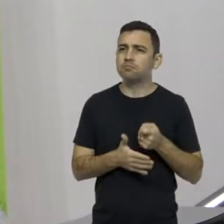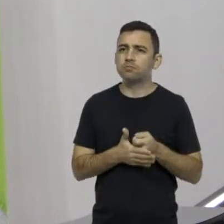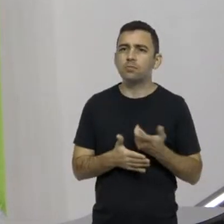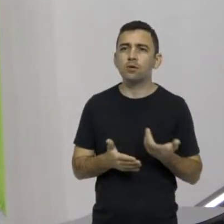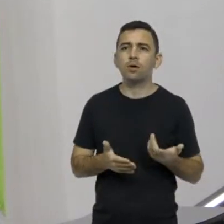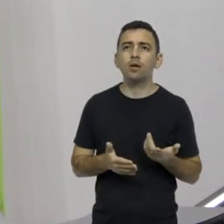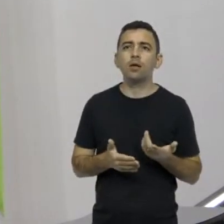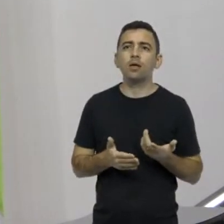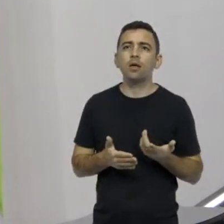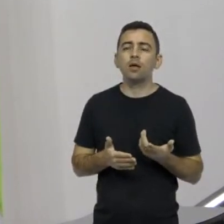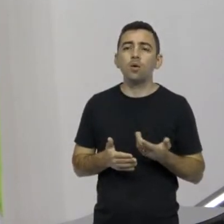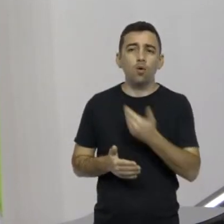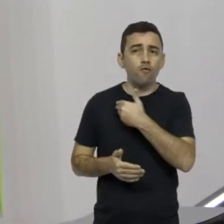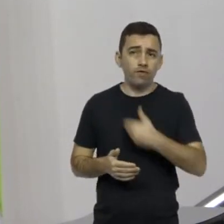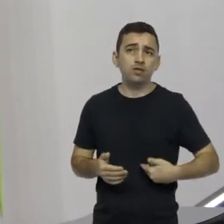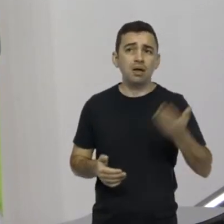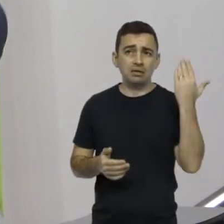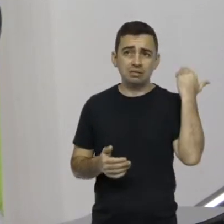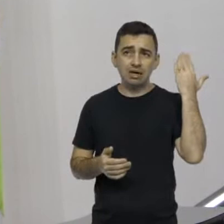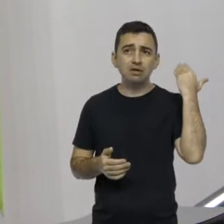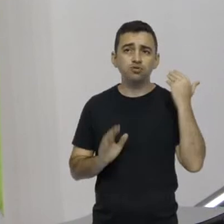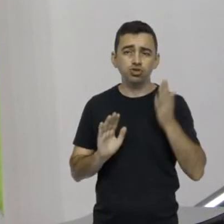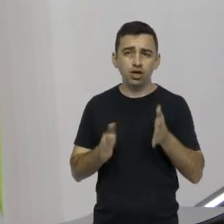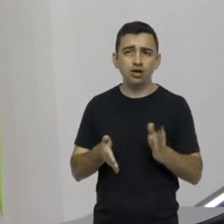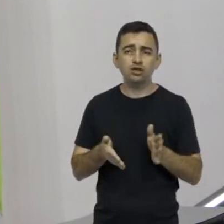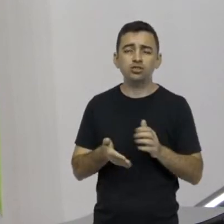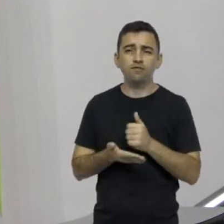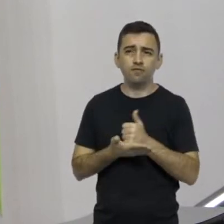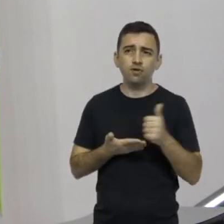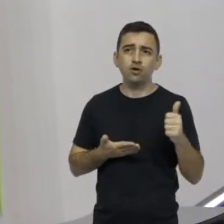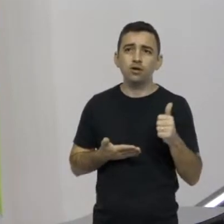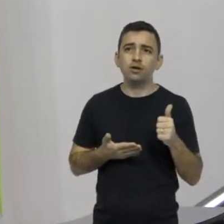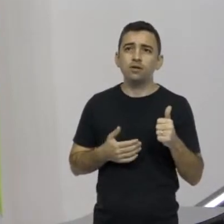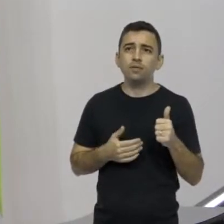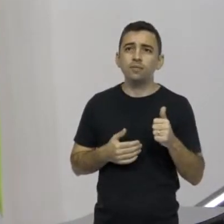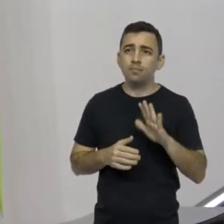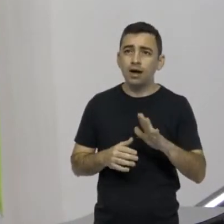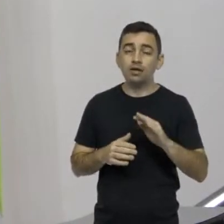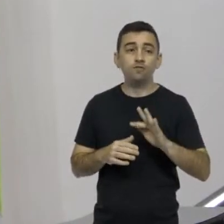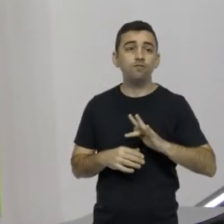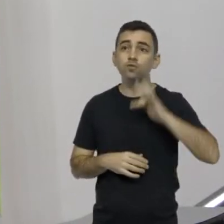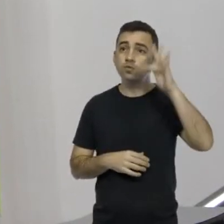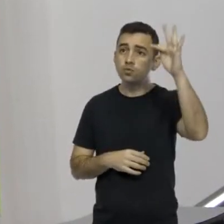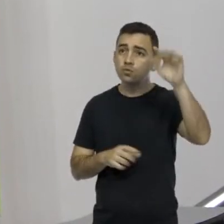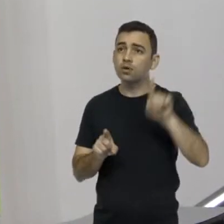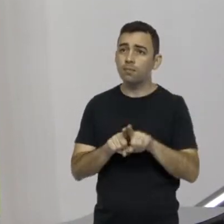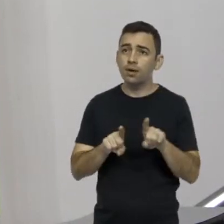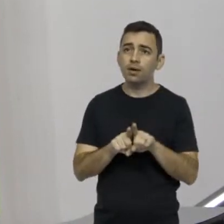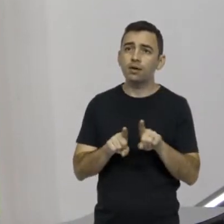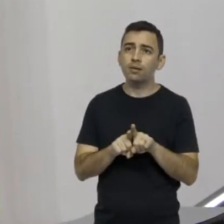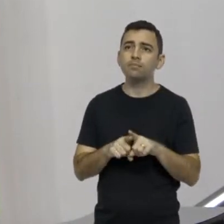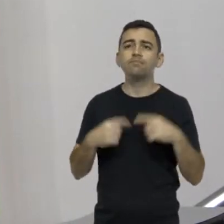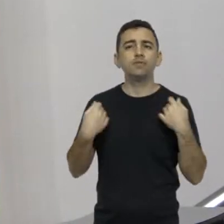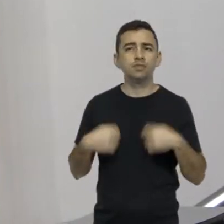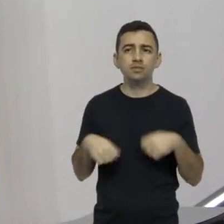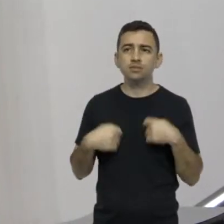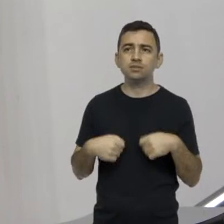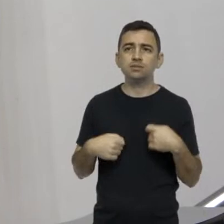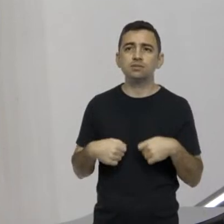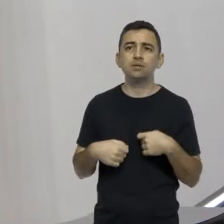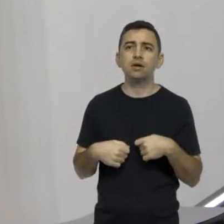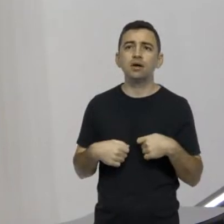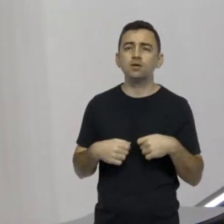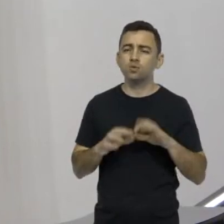os governos anteriores que passaram e não fizeram, mas para os vindouros também. A gente precisa fazer com